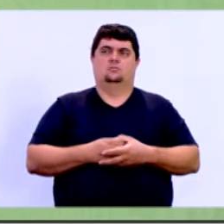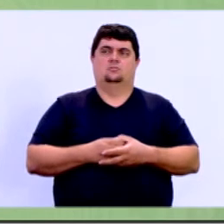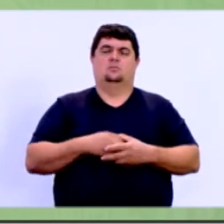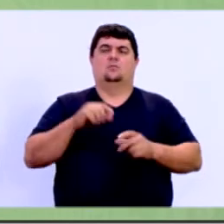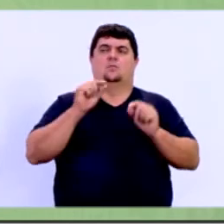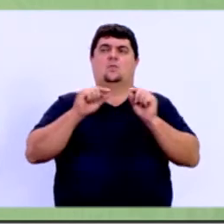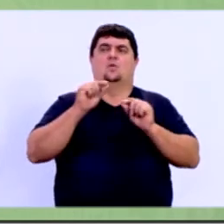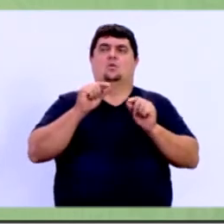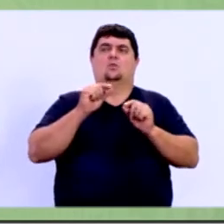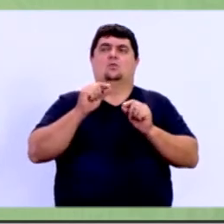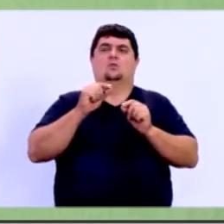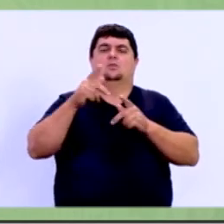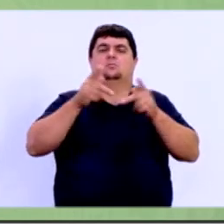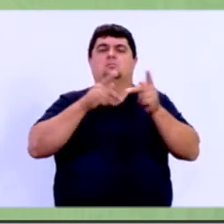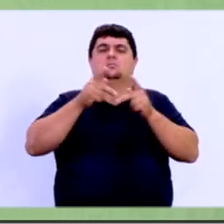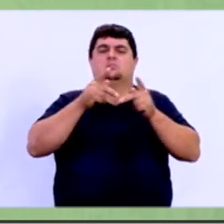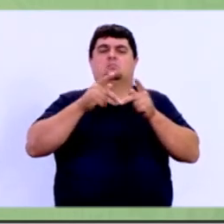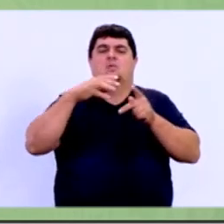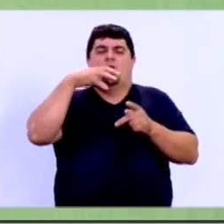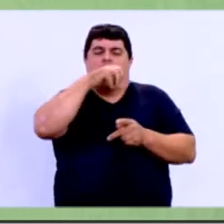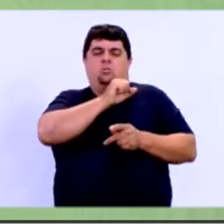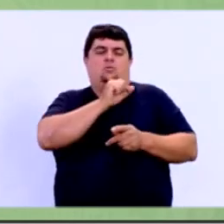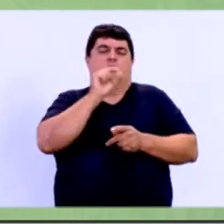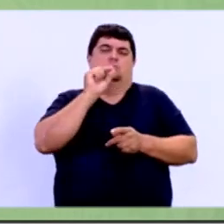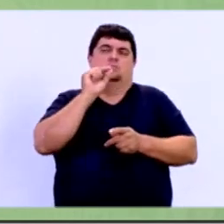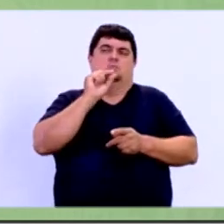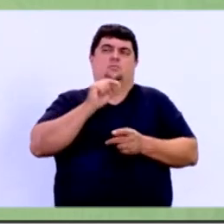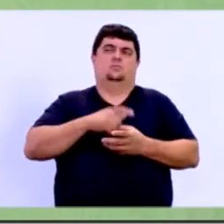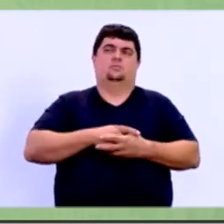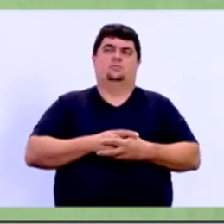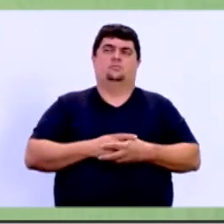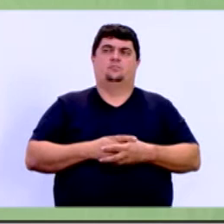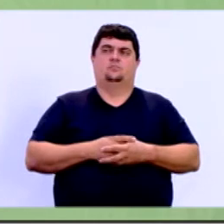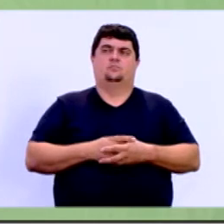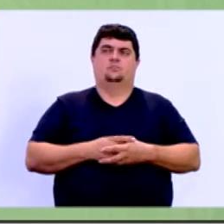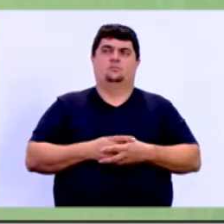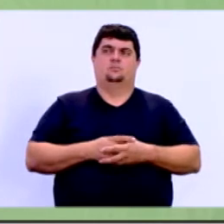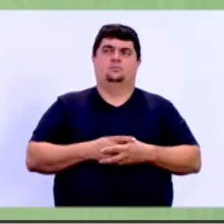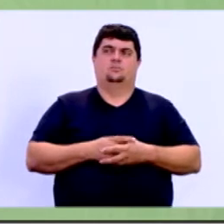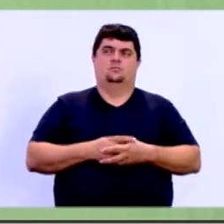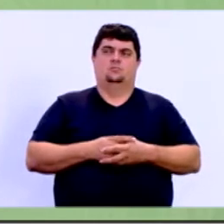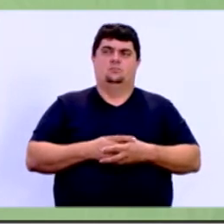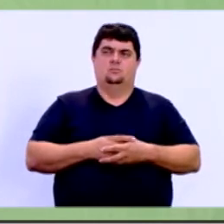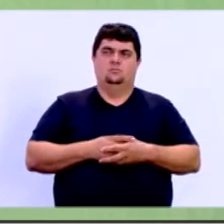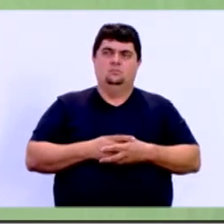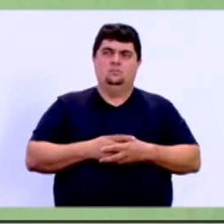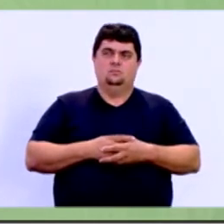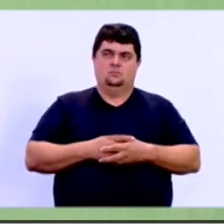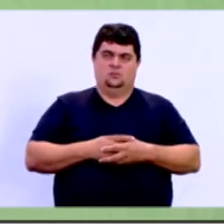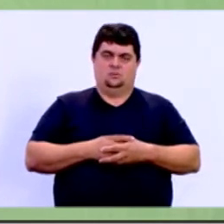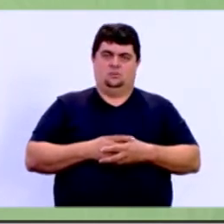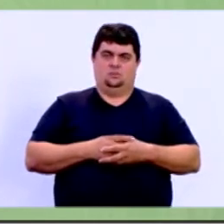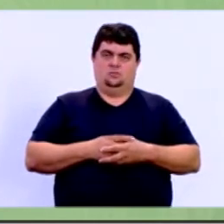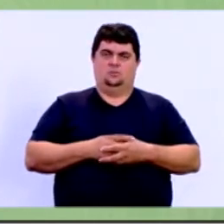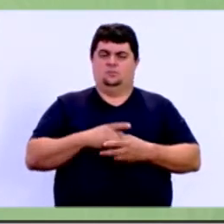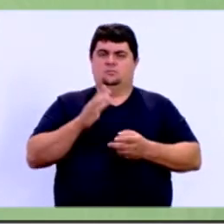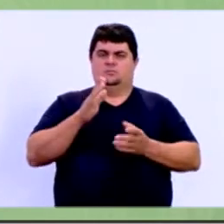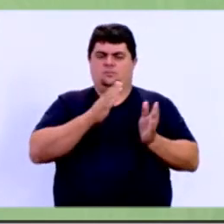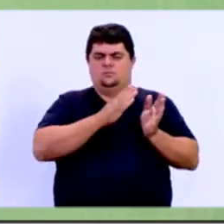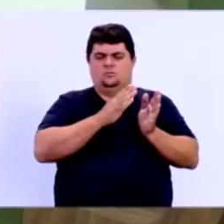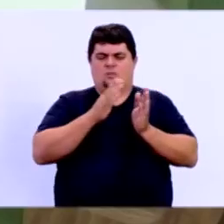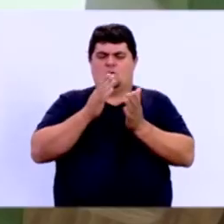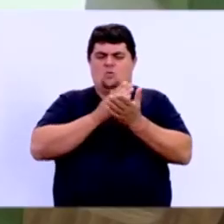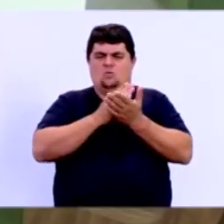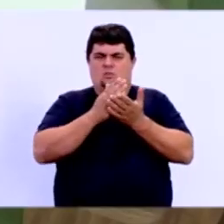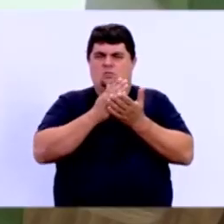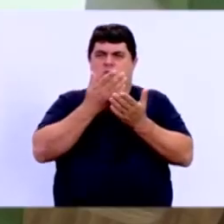O que é um planejamento de curto prazo? Né? Logo no início da nossa aula,